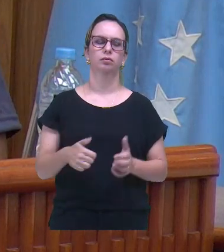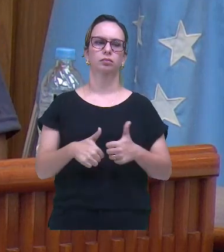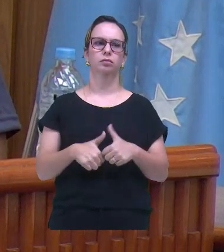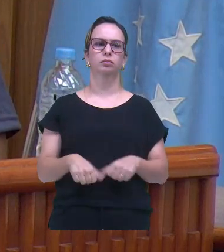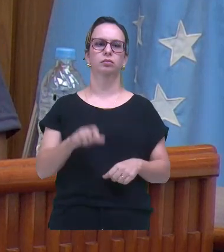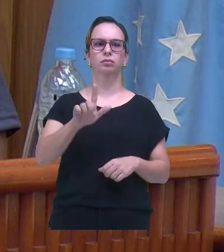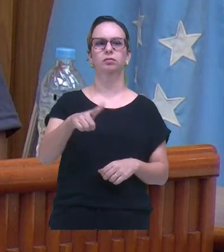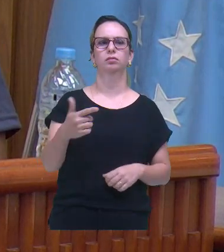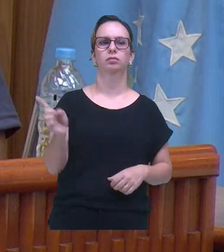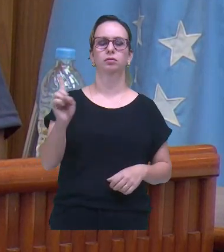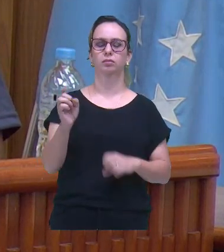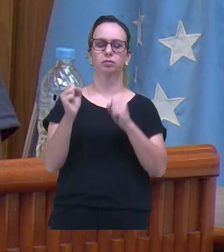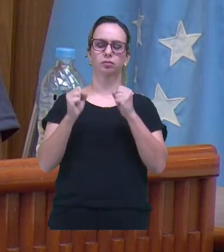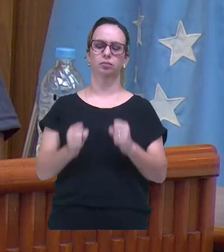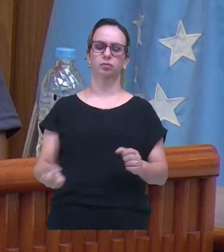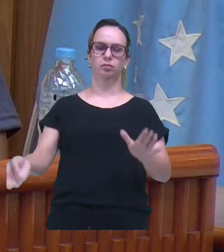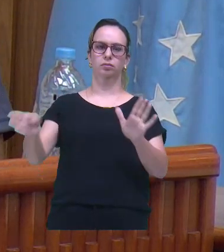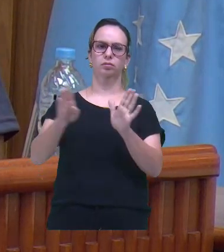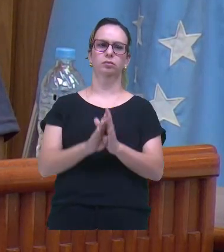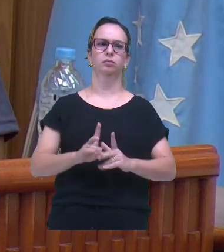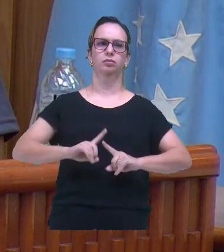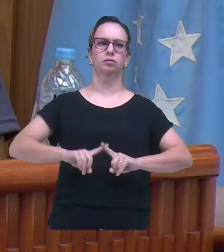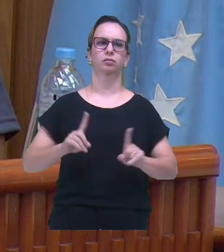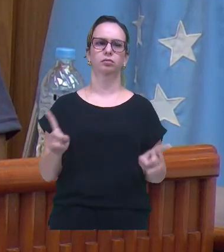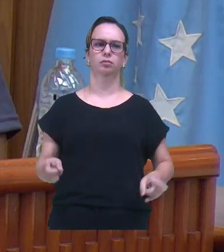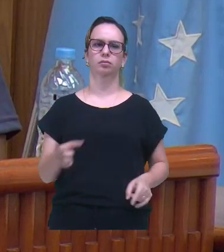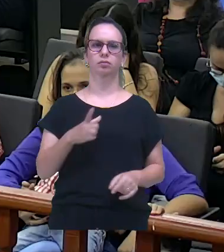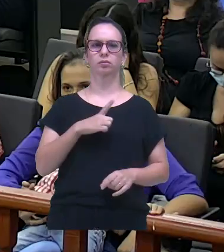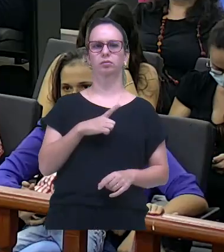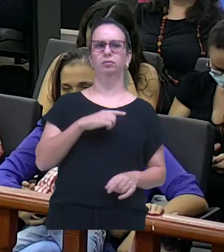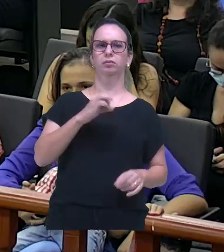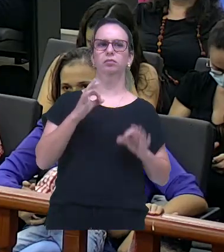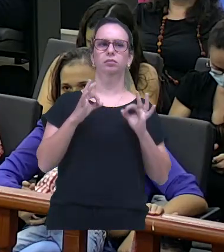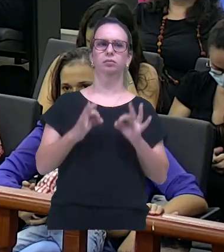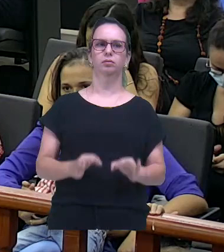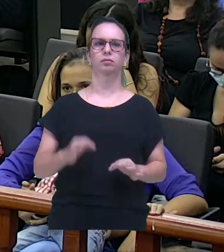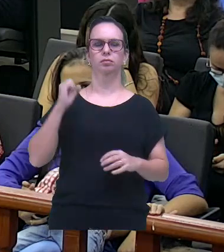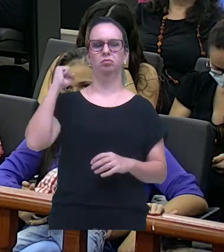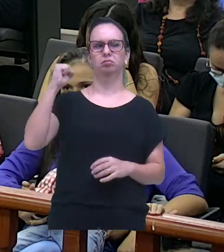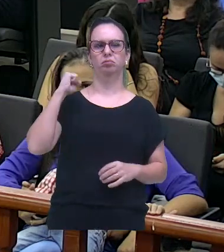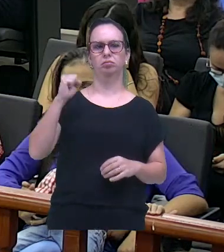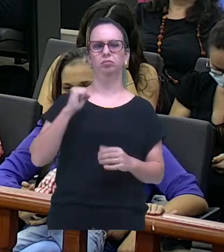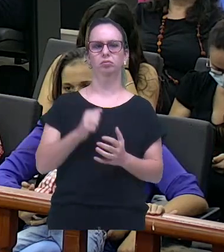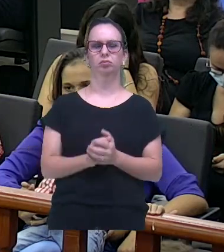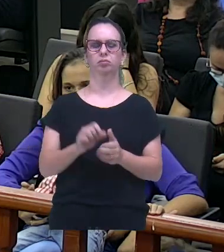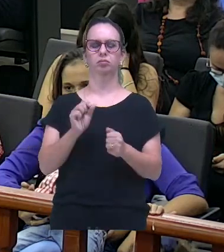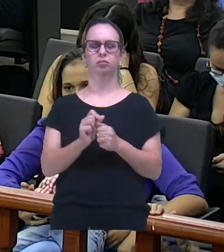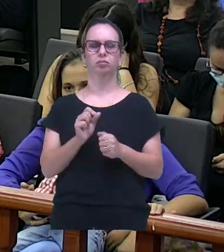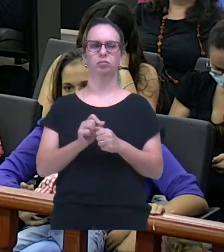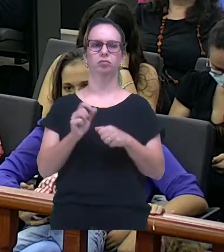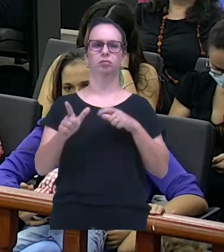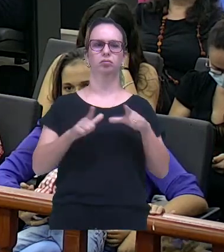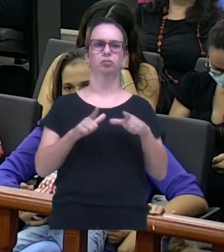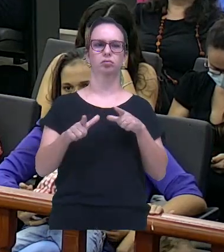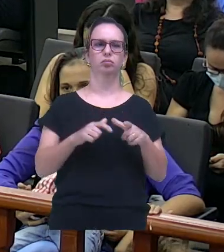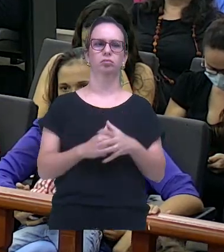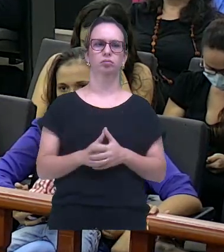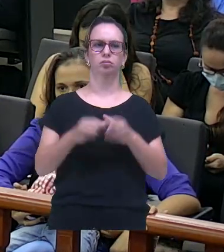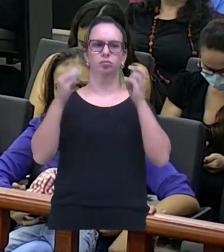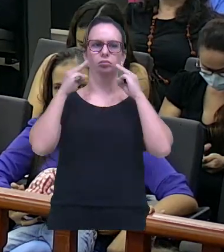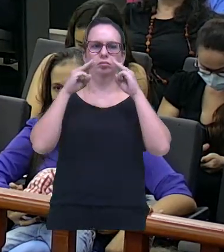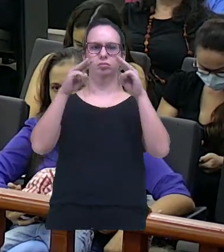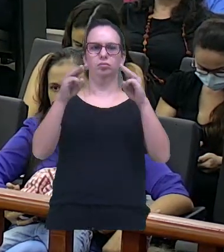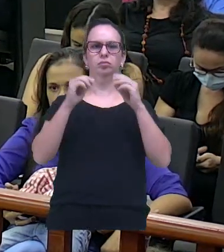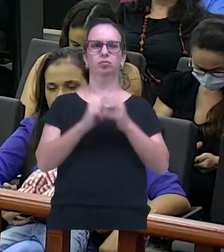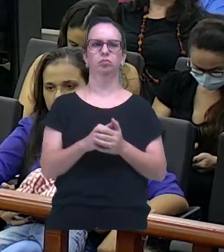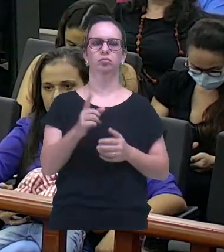puderam vir, mas tenho certeza que sempre torcem para que possamos realizar as nossas tarefas e a nossa missão, o